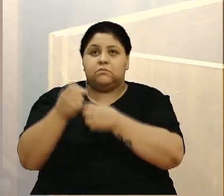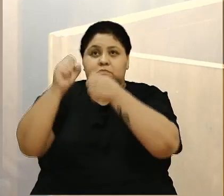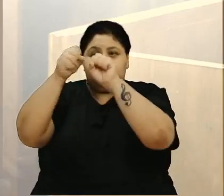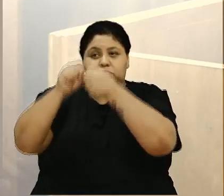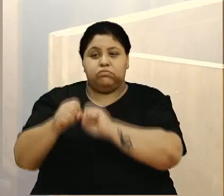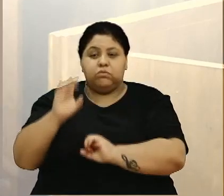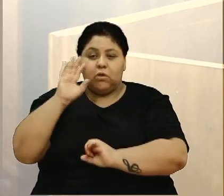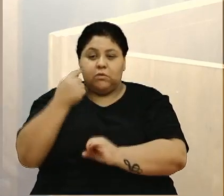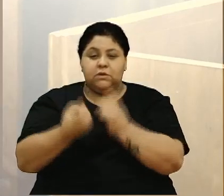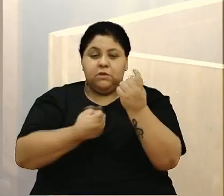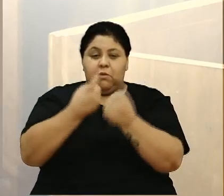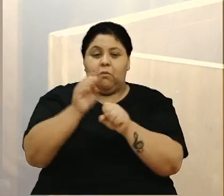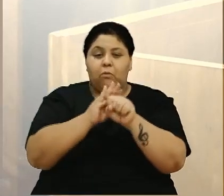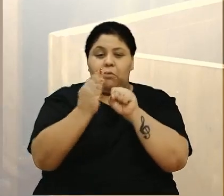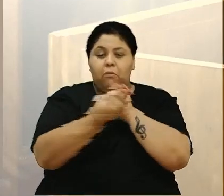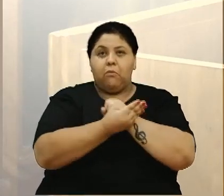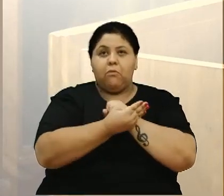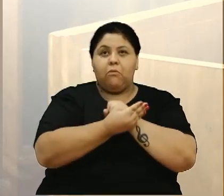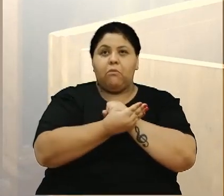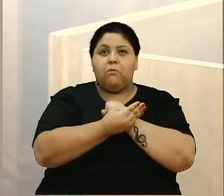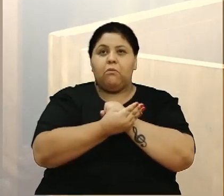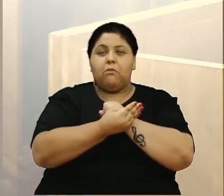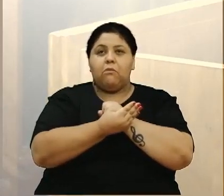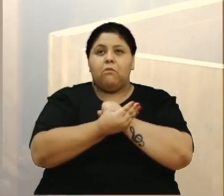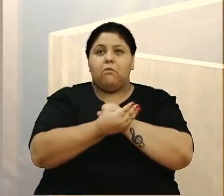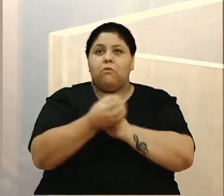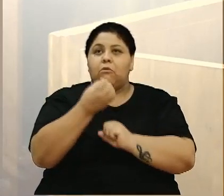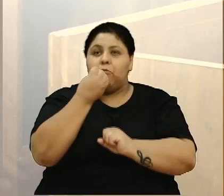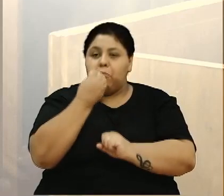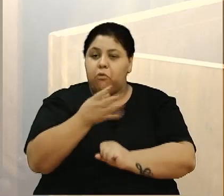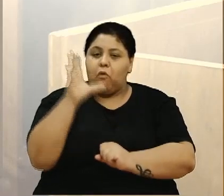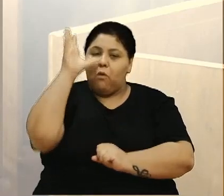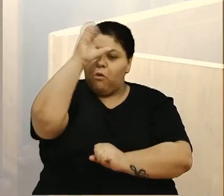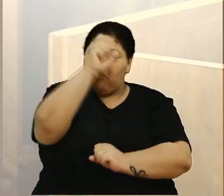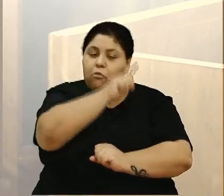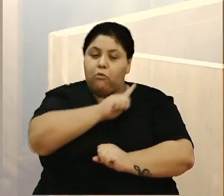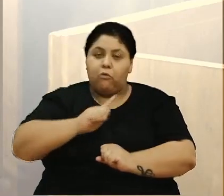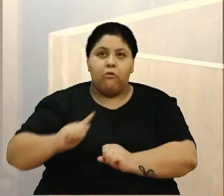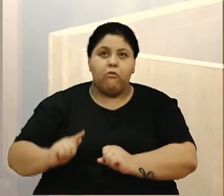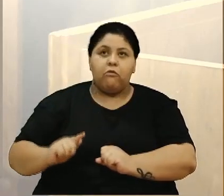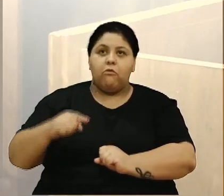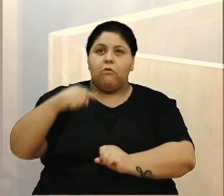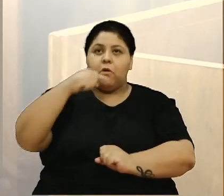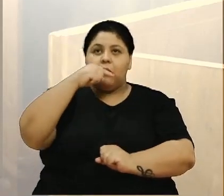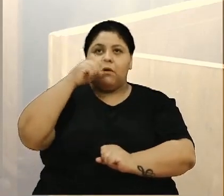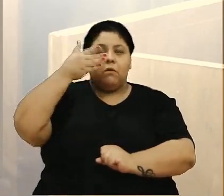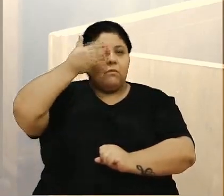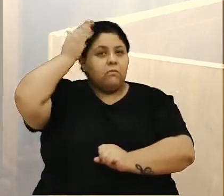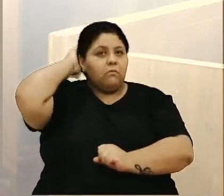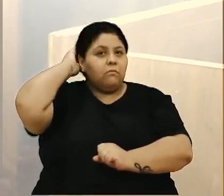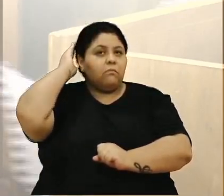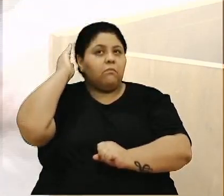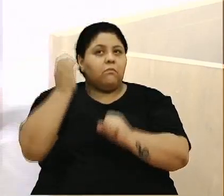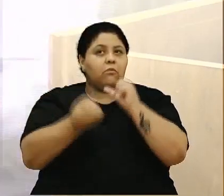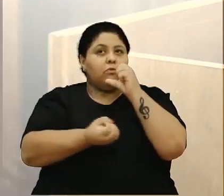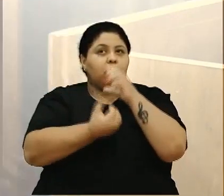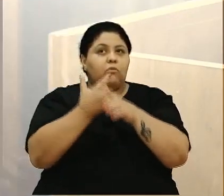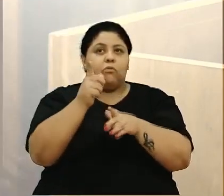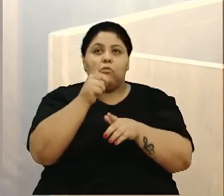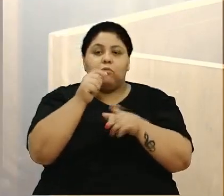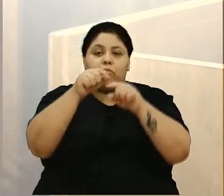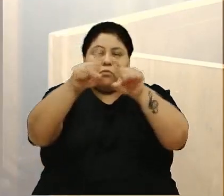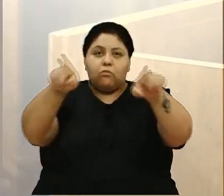alguns bairros, foi por causa que ele foi um bom aprendiz no governo Alceu e construiu os piscinões. Mas já era para ter construído